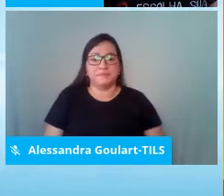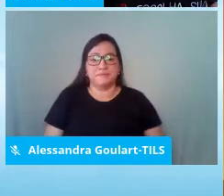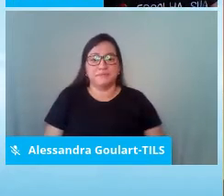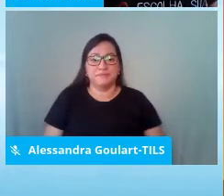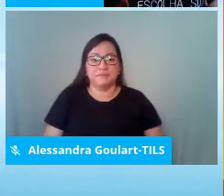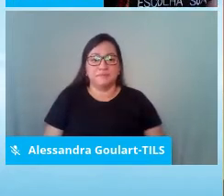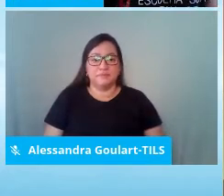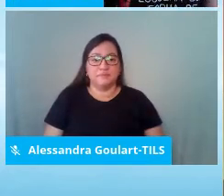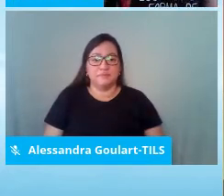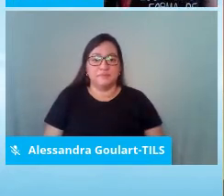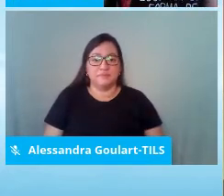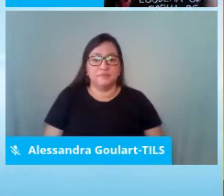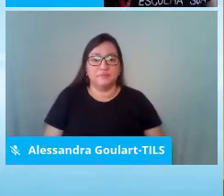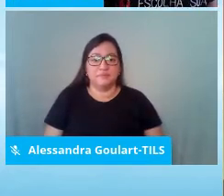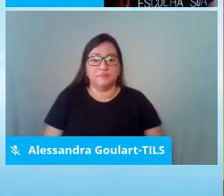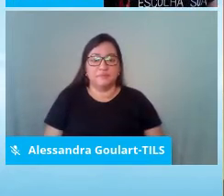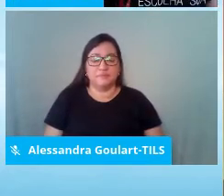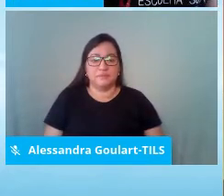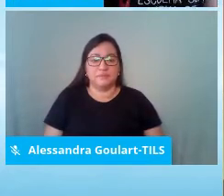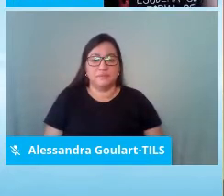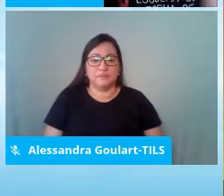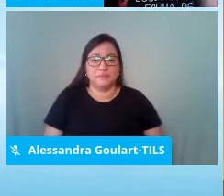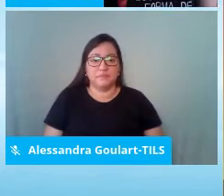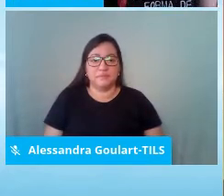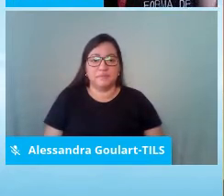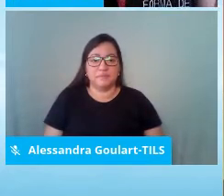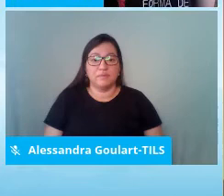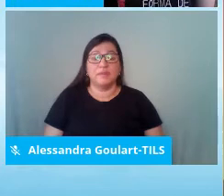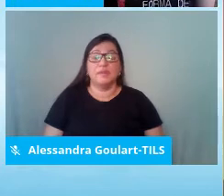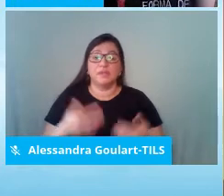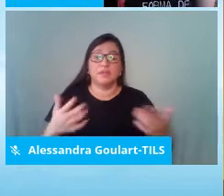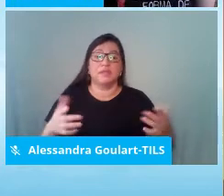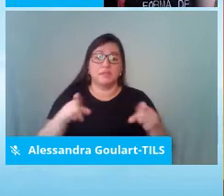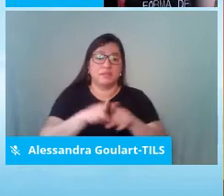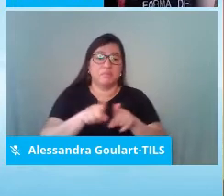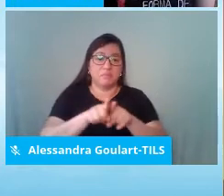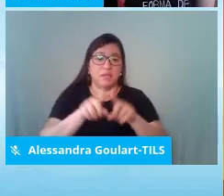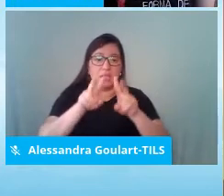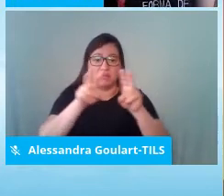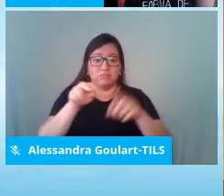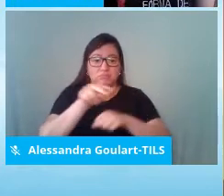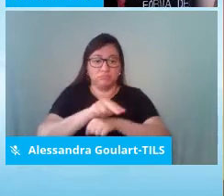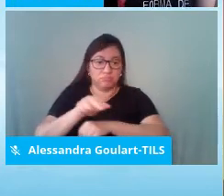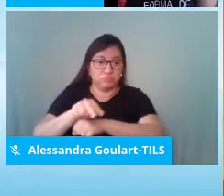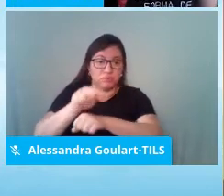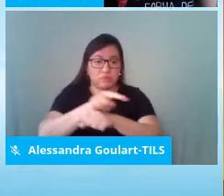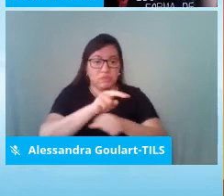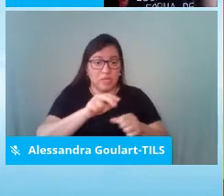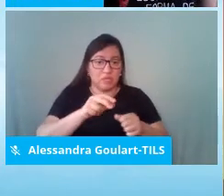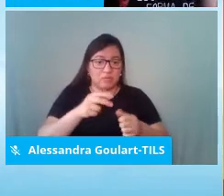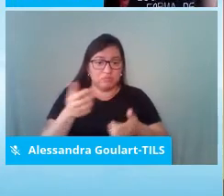e sobre o cuidado atencioso no desenvolvimento da primeira infância.